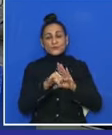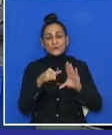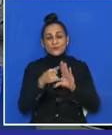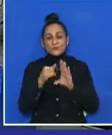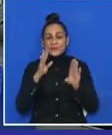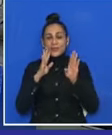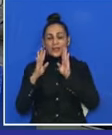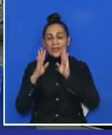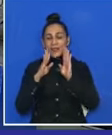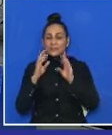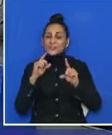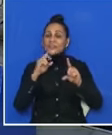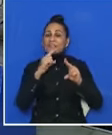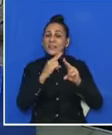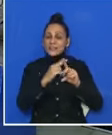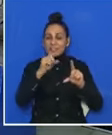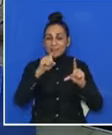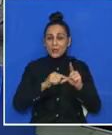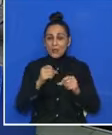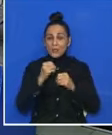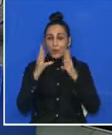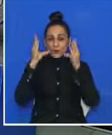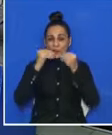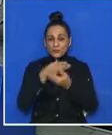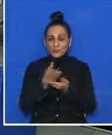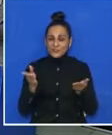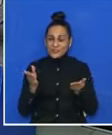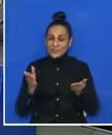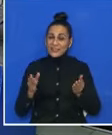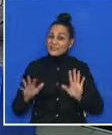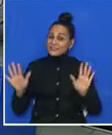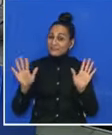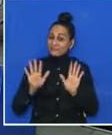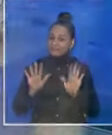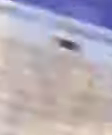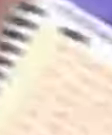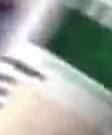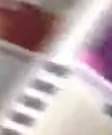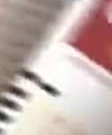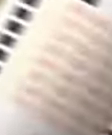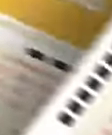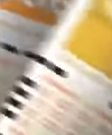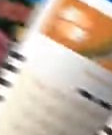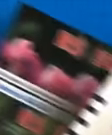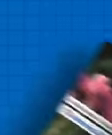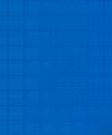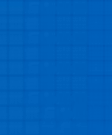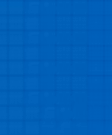Facebook e do YouTube da Caixa e da Rede TV. Uma ótima noite para você e até mais! Música.